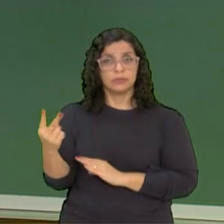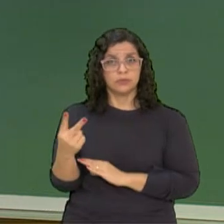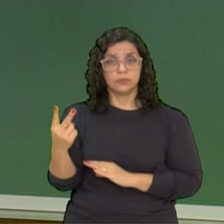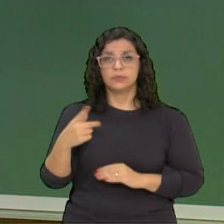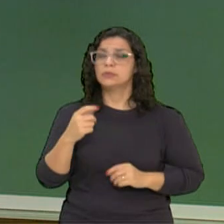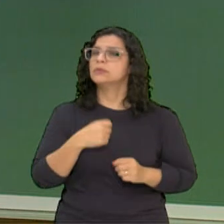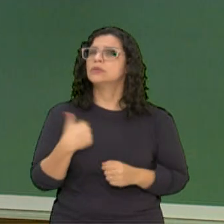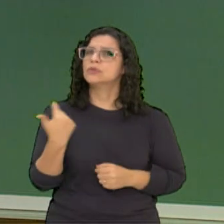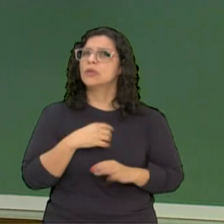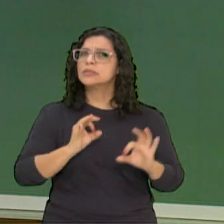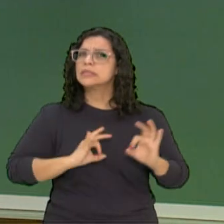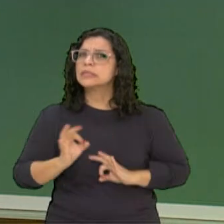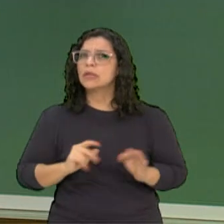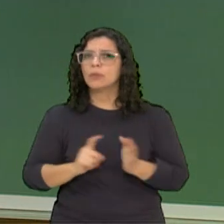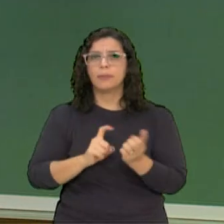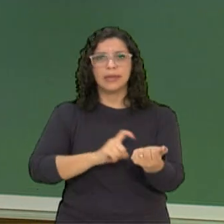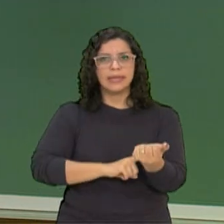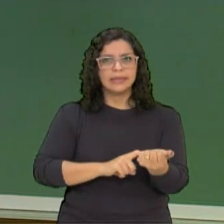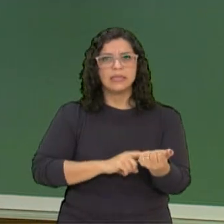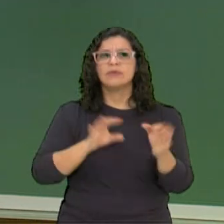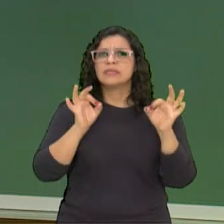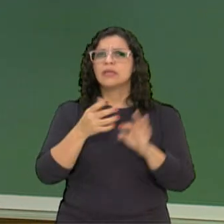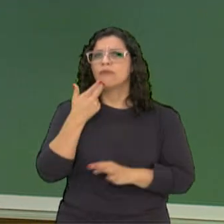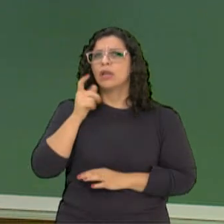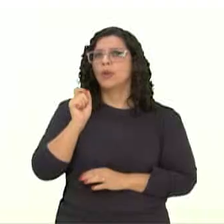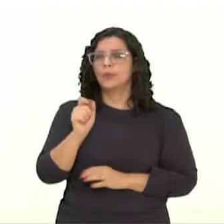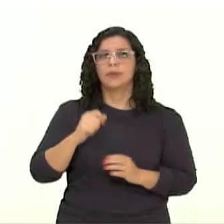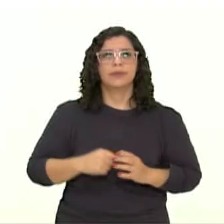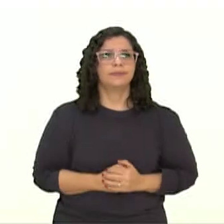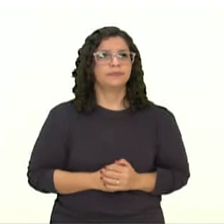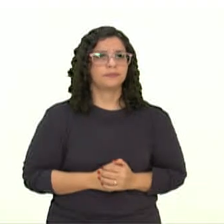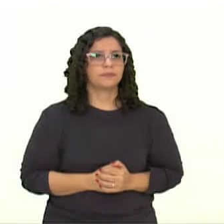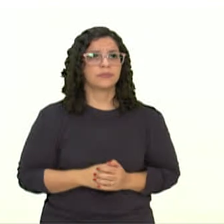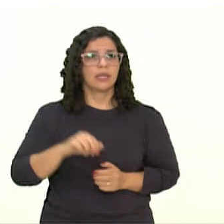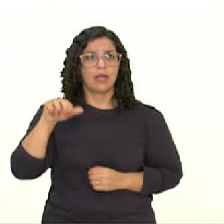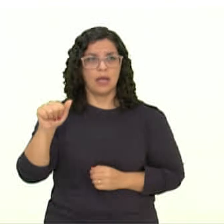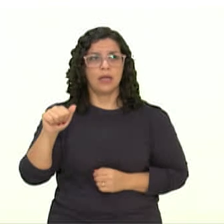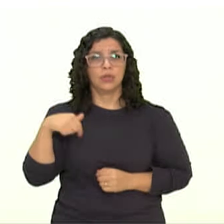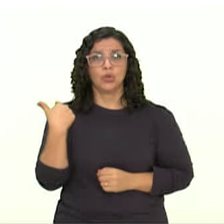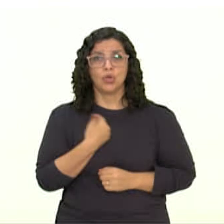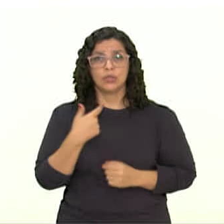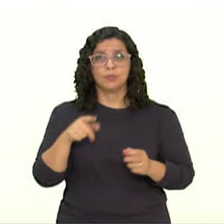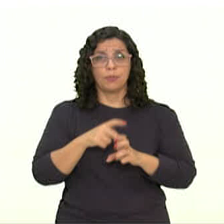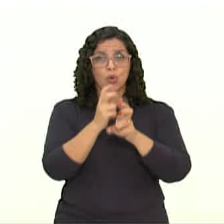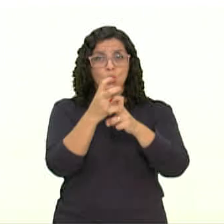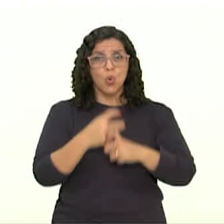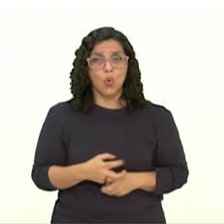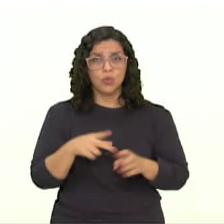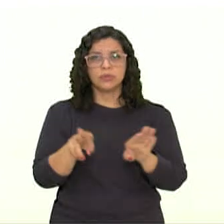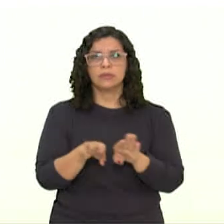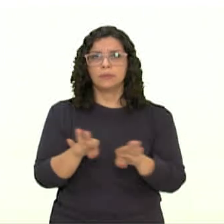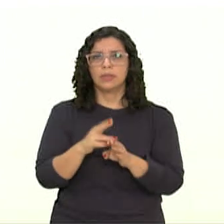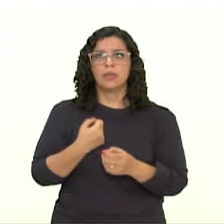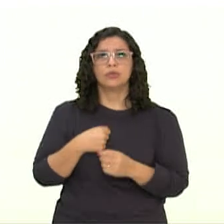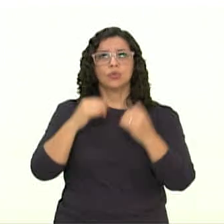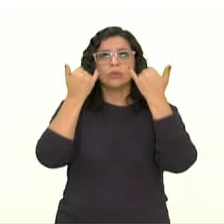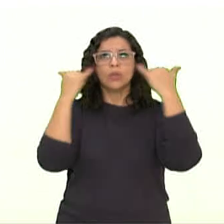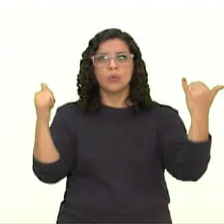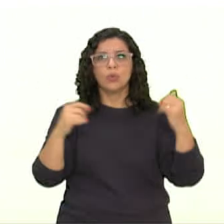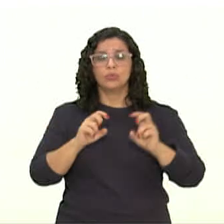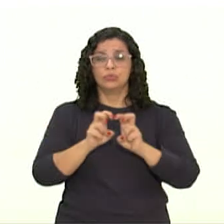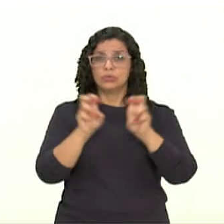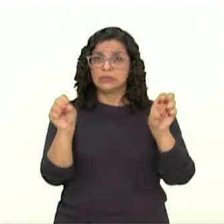Com relação às células nervosas, é correto afirmar que, letra A, nos vertebrados, além dos neurônios, o